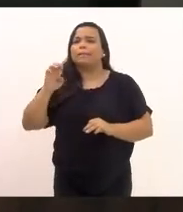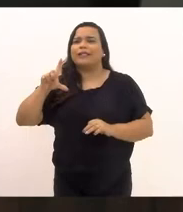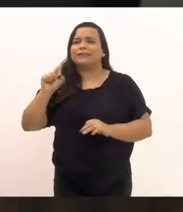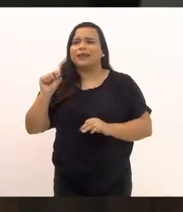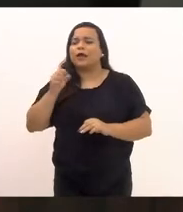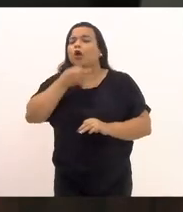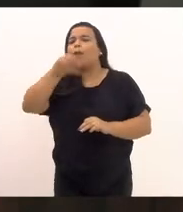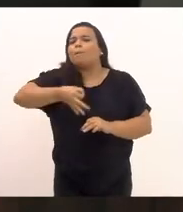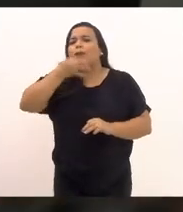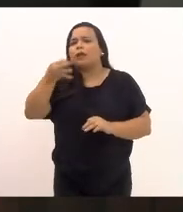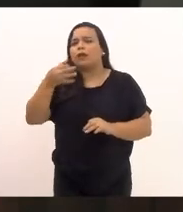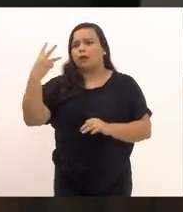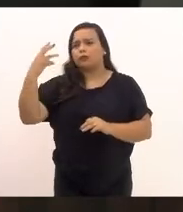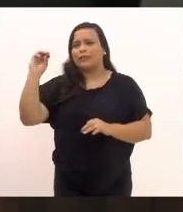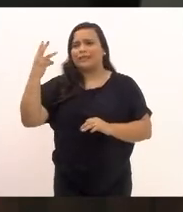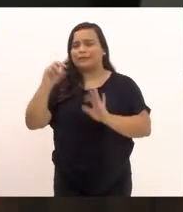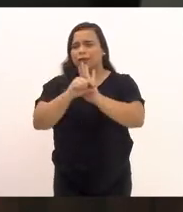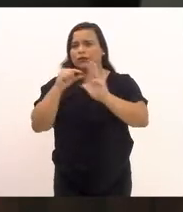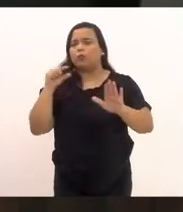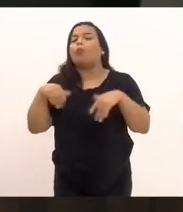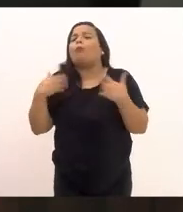do 30º da pauta?